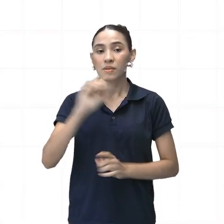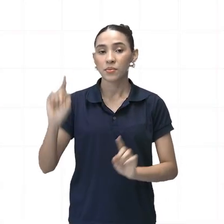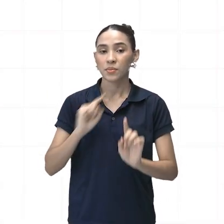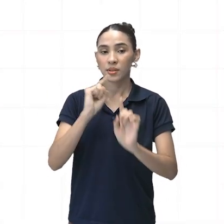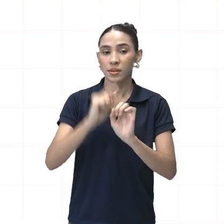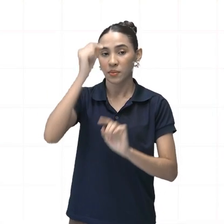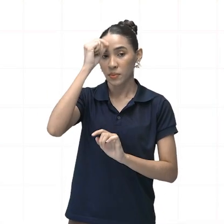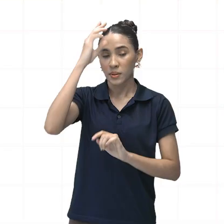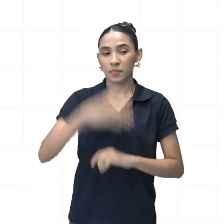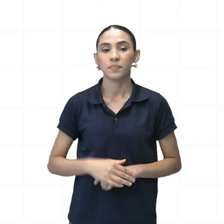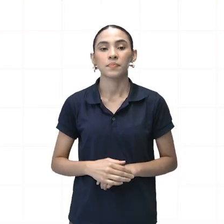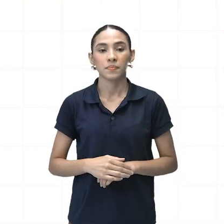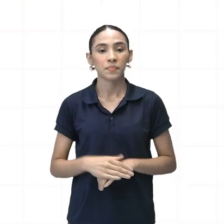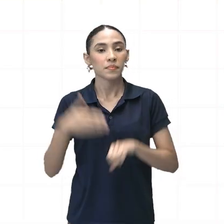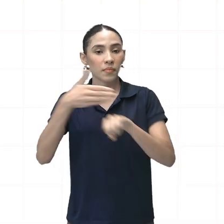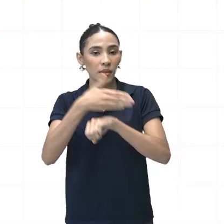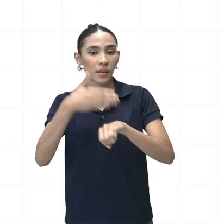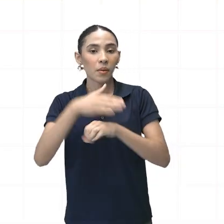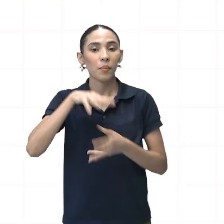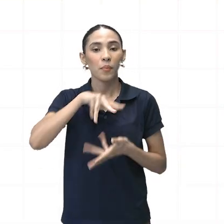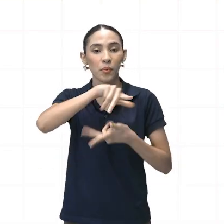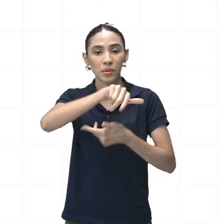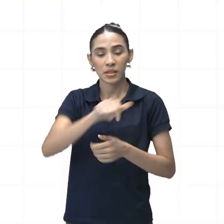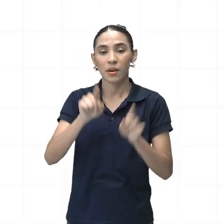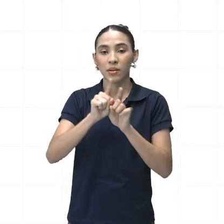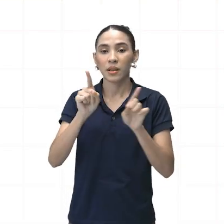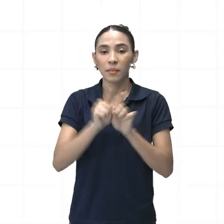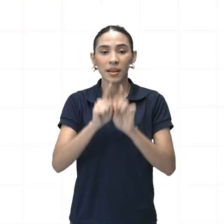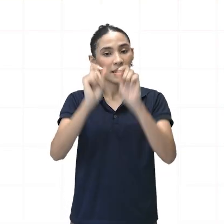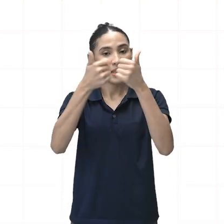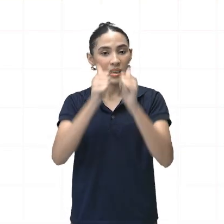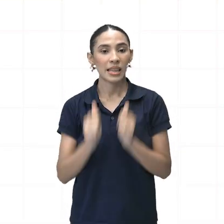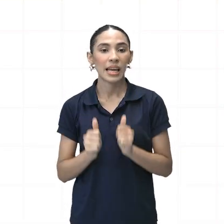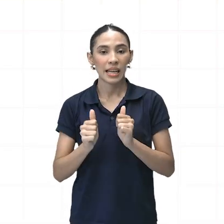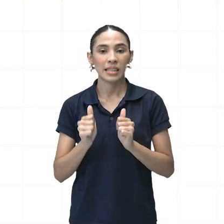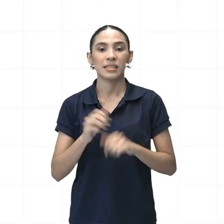de conhecimento, integração mundial e suas